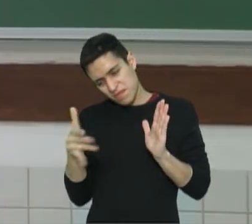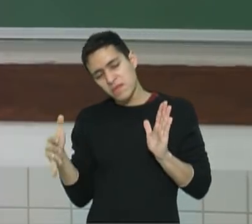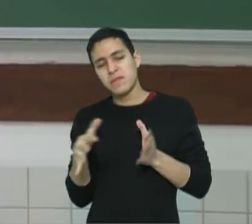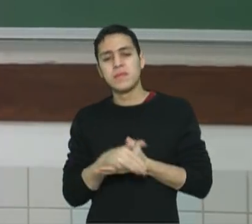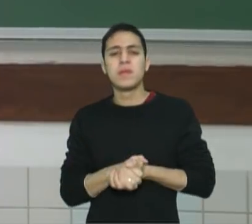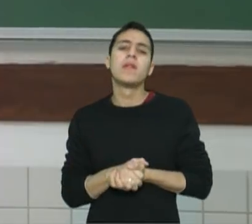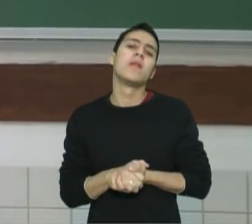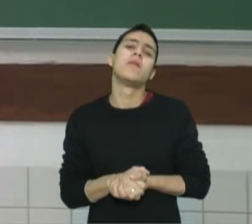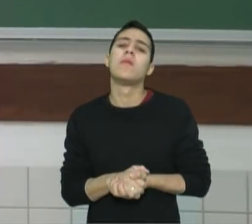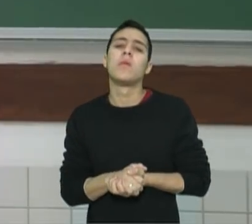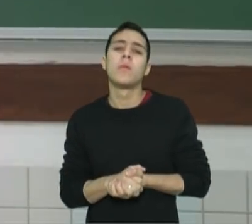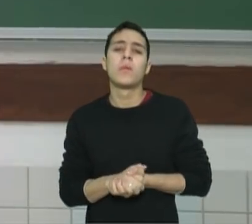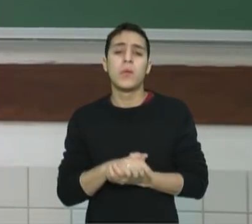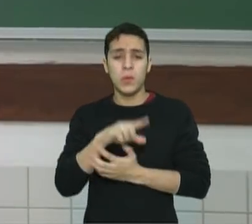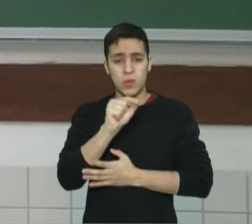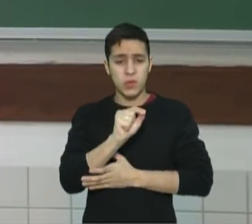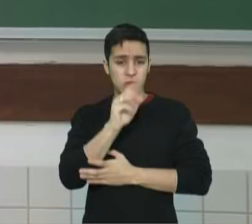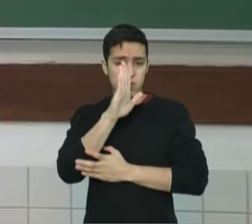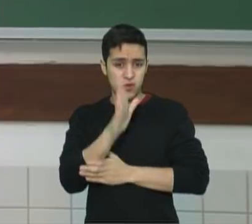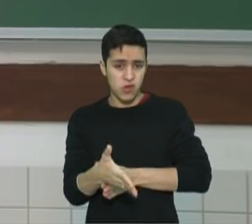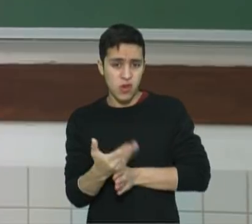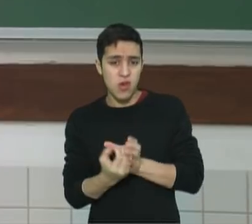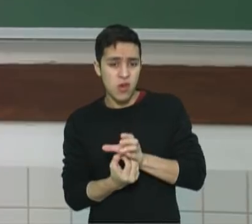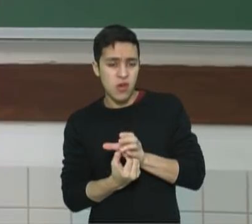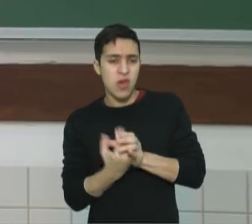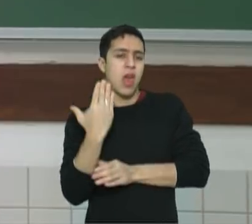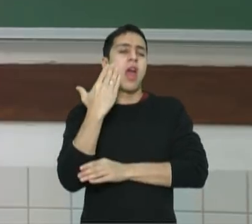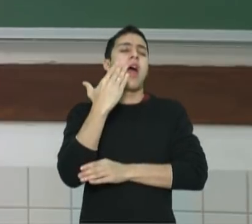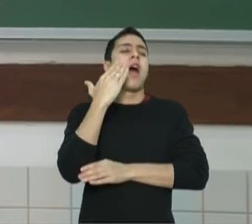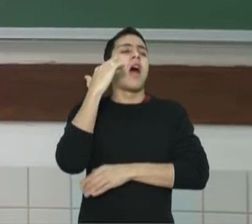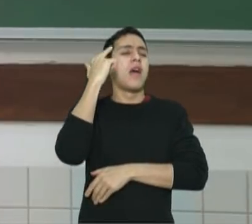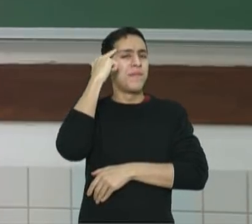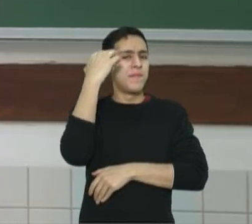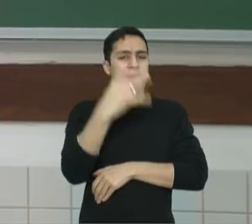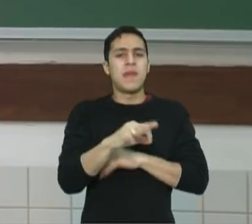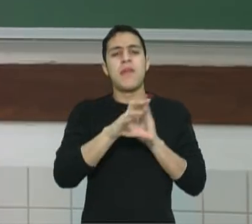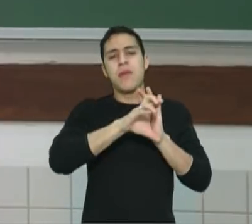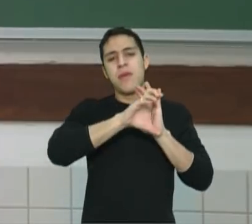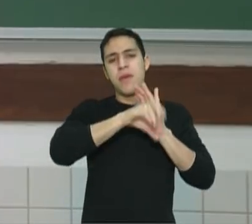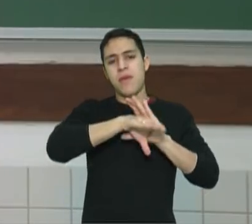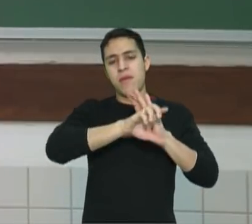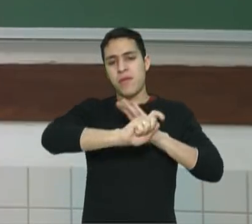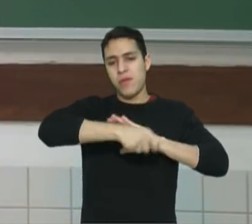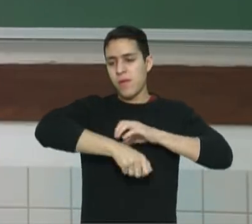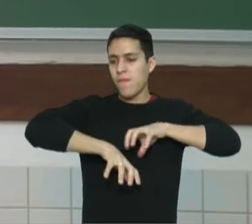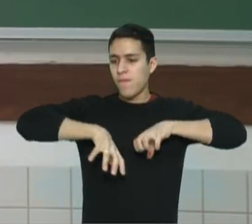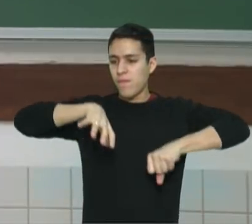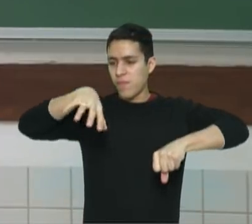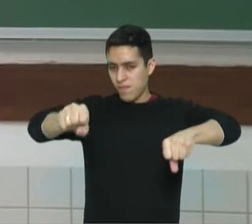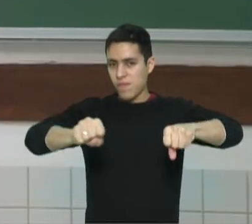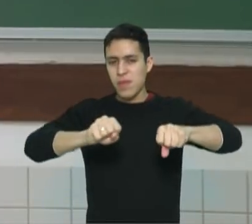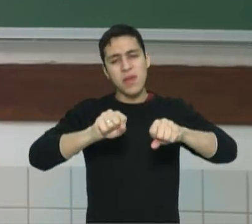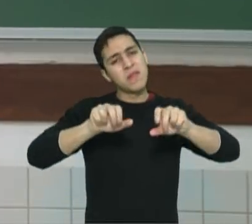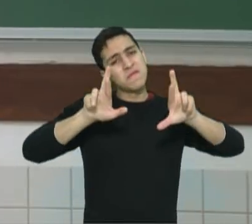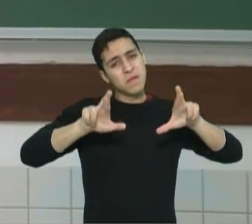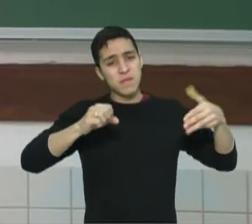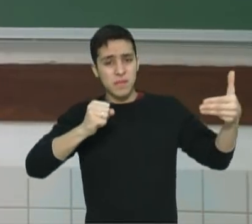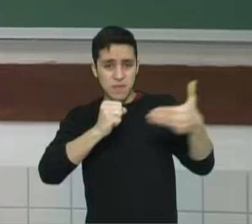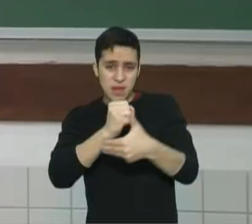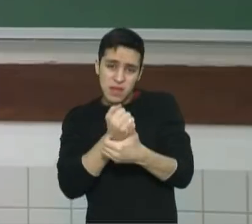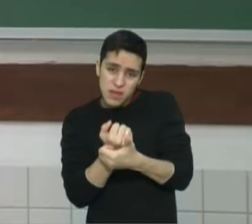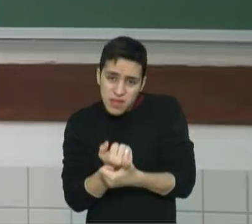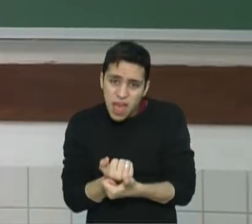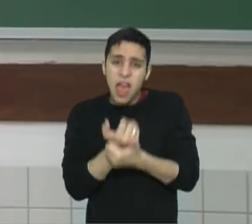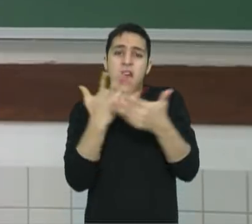isso, que já se torna uma noção considerada imperialista. Aí espero ter embasado vocês para